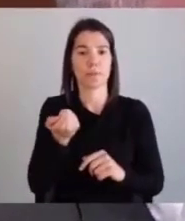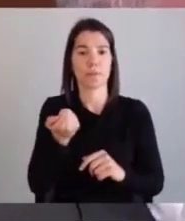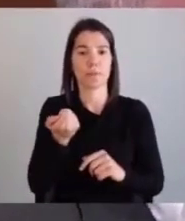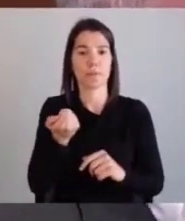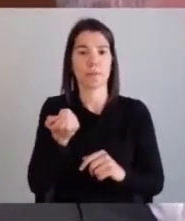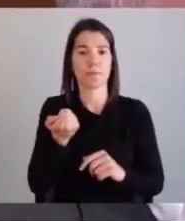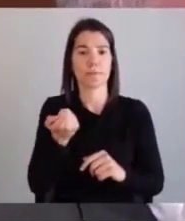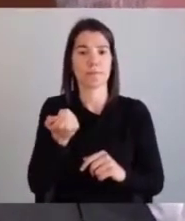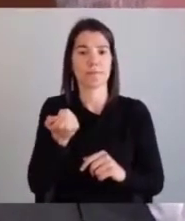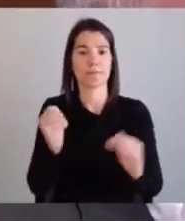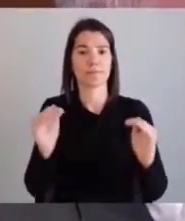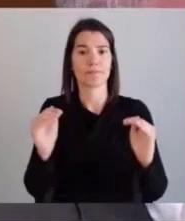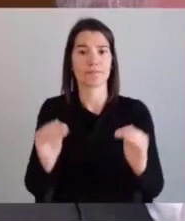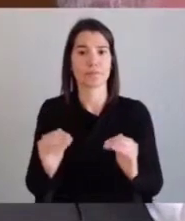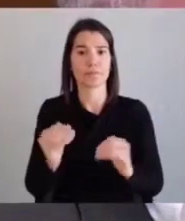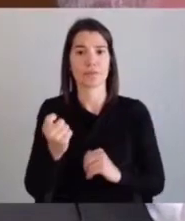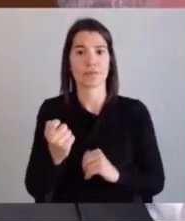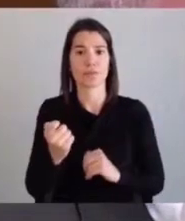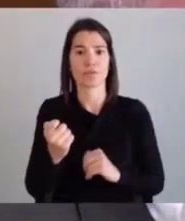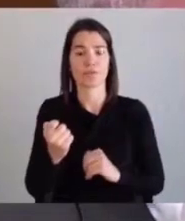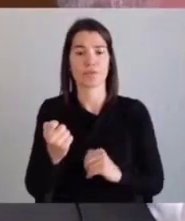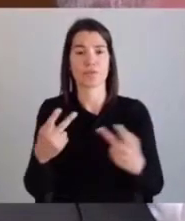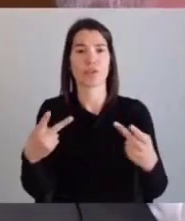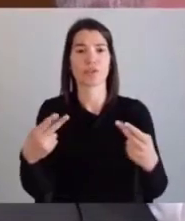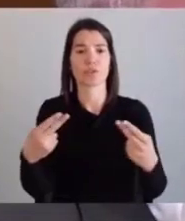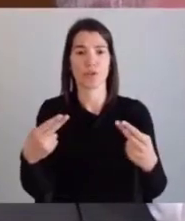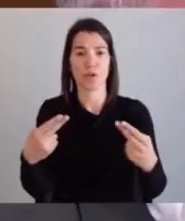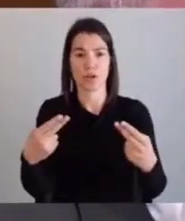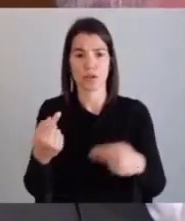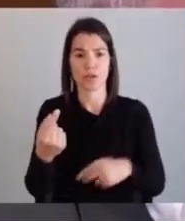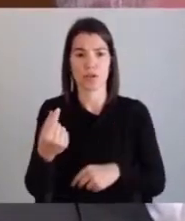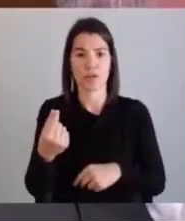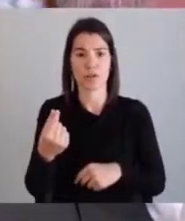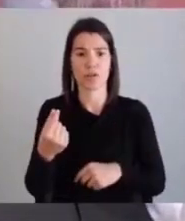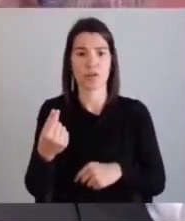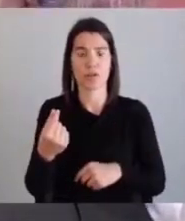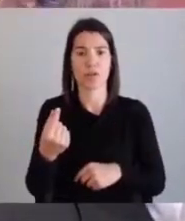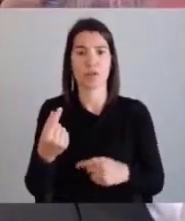uma quebra ligeira dos indicadores de tesouraria e de equilíbrio financeiro,